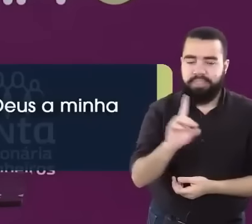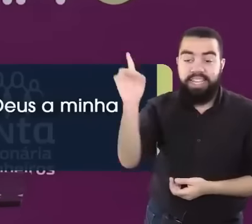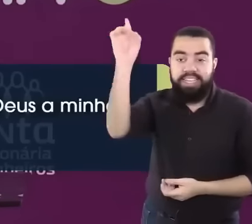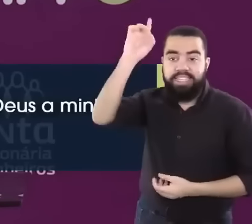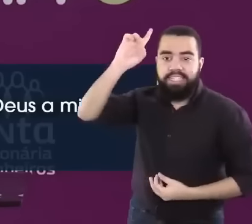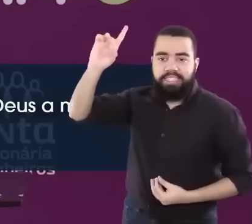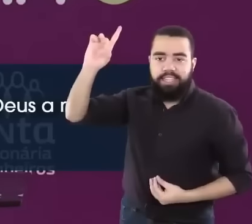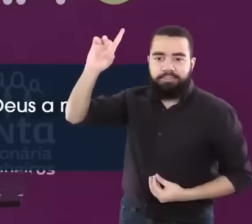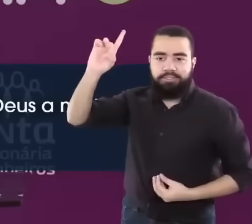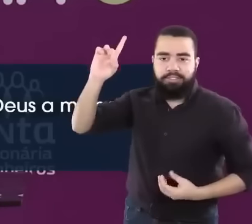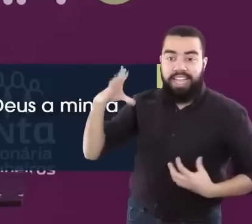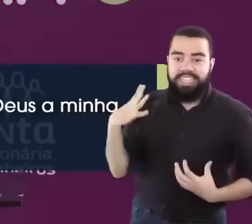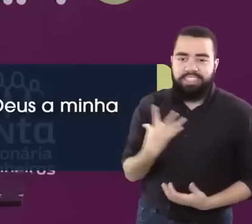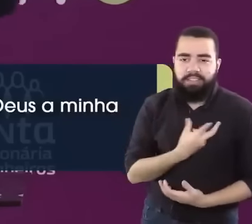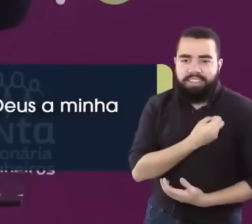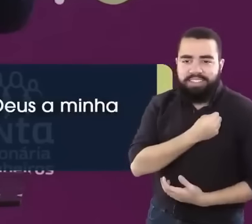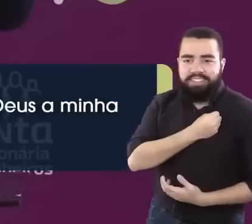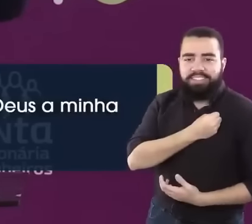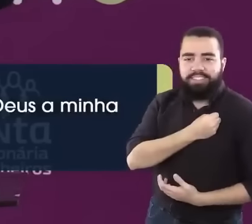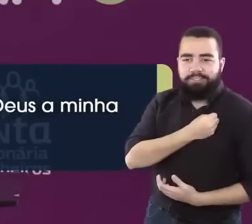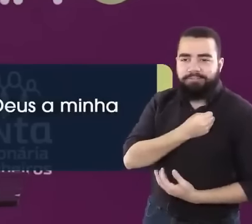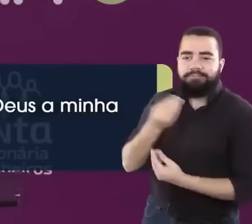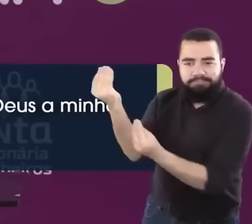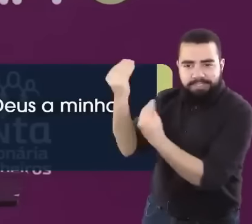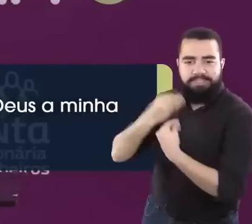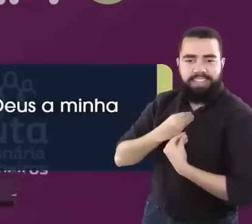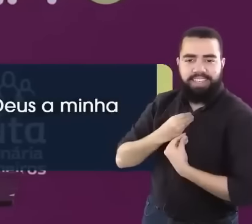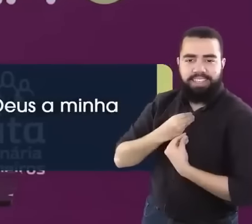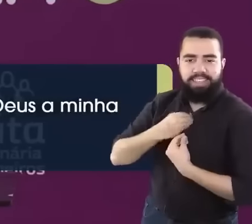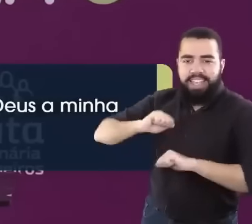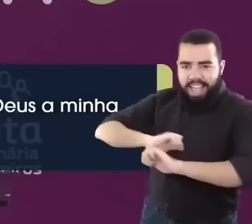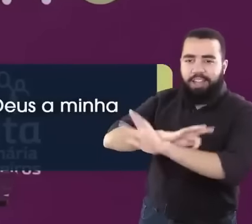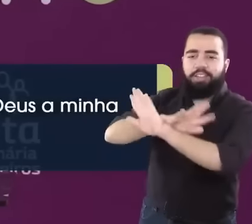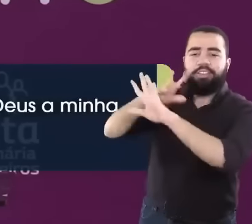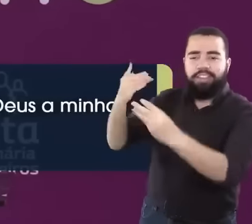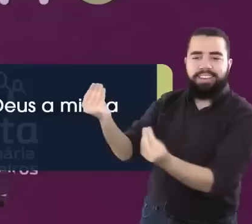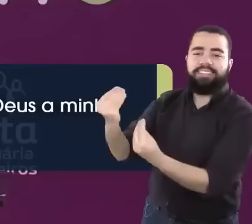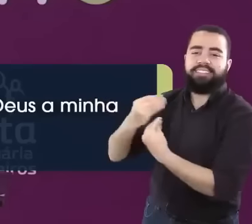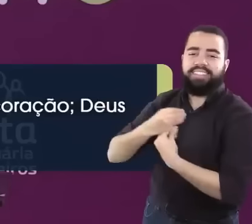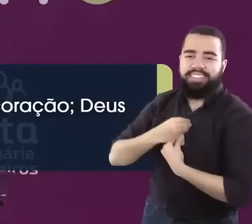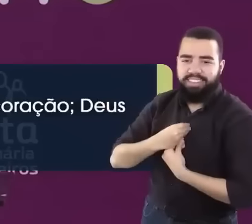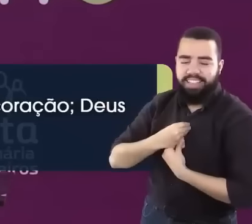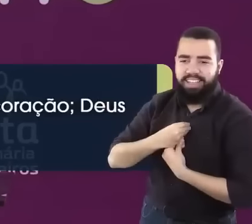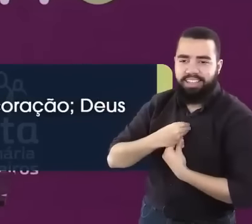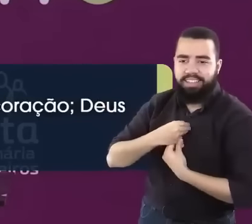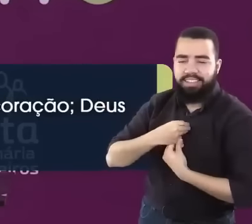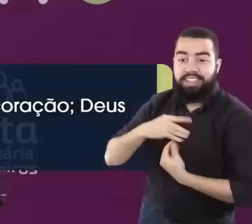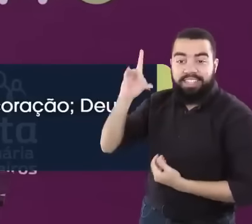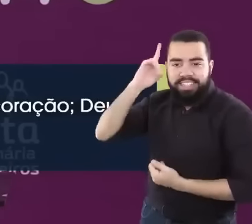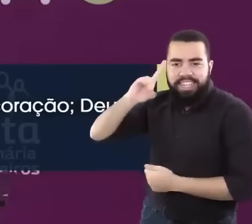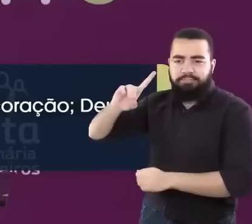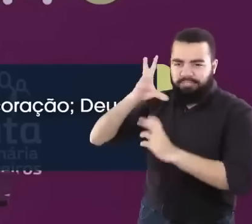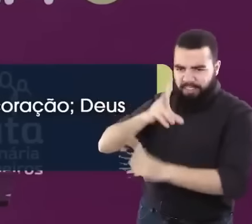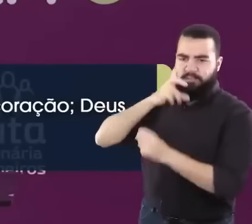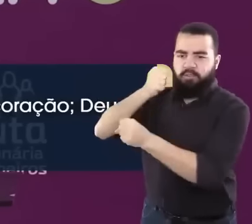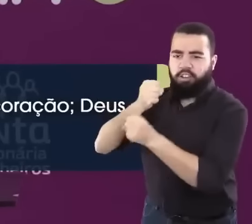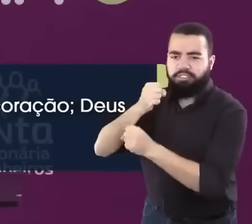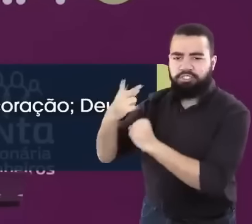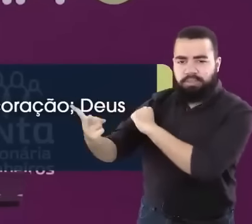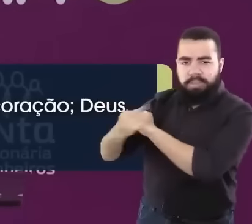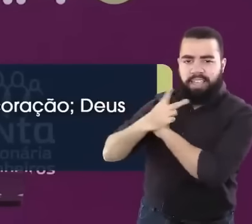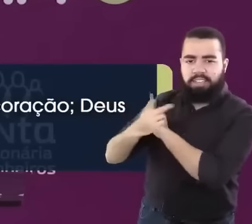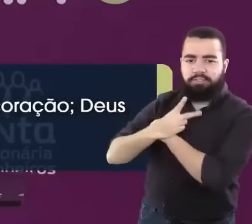glória estão em Deus a minha Forte Rocha e o meu refúgio confiai nele Ó